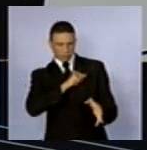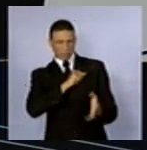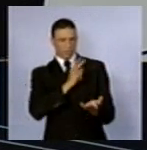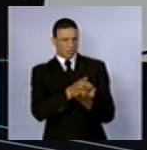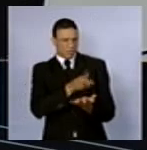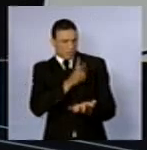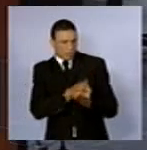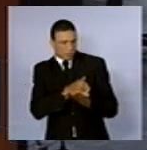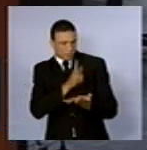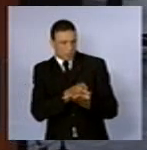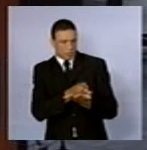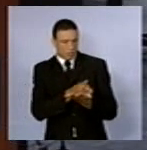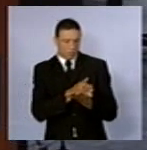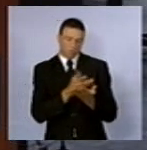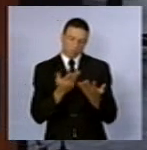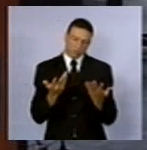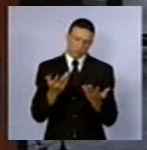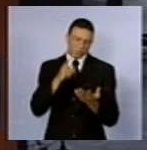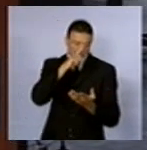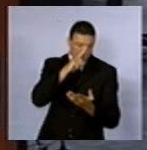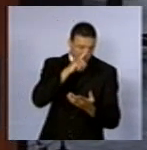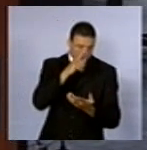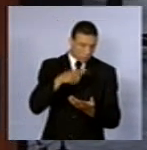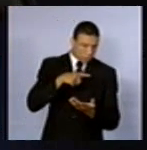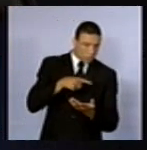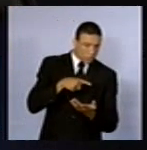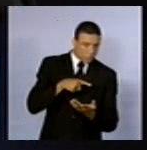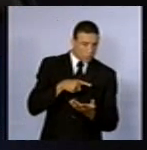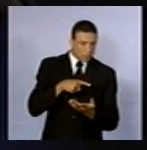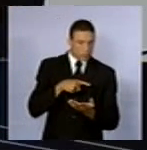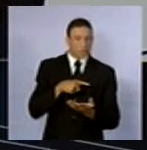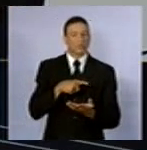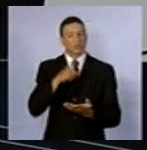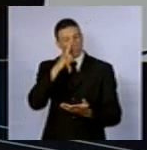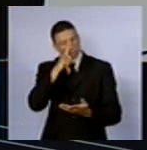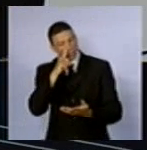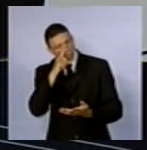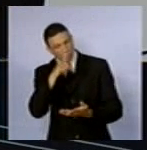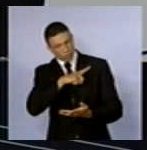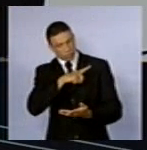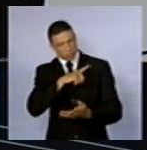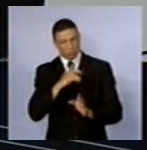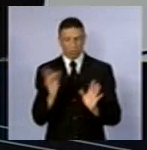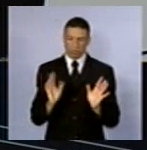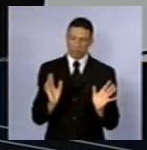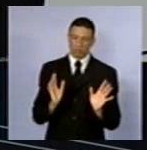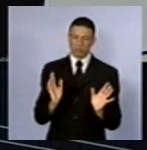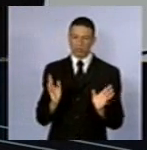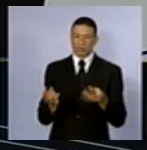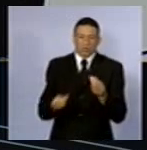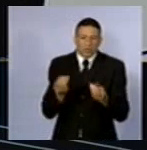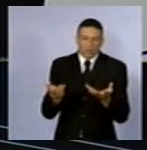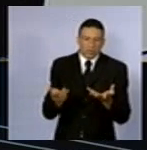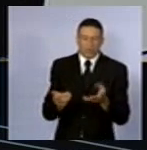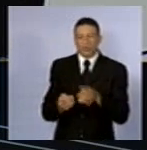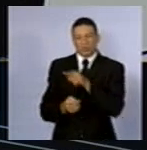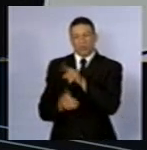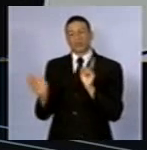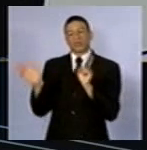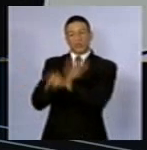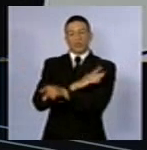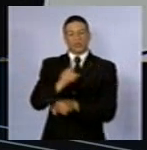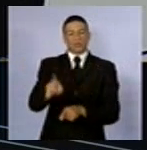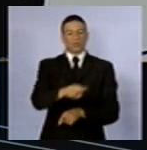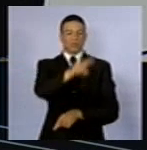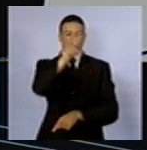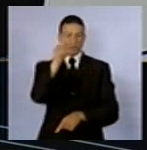eletromagnética não sei se o senhor teria eu mesmo cono por isso que eu já Eu já imaginava como não é a área específica mas para deixar essa pergunta